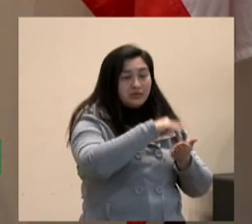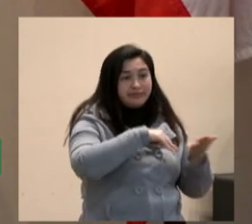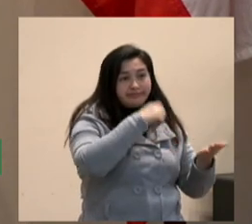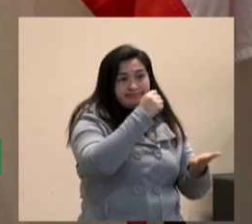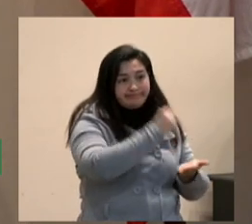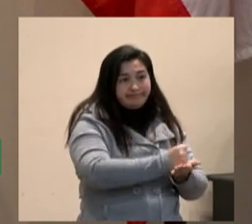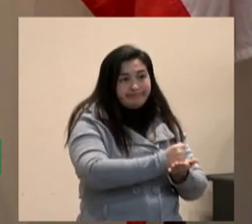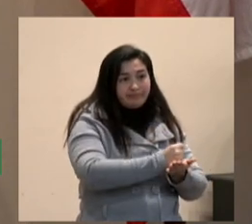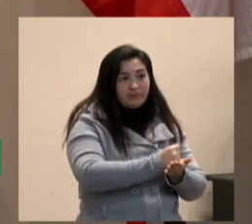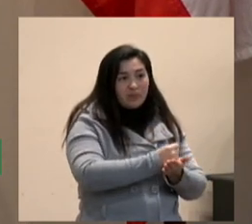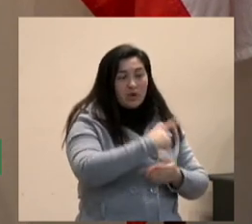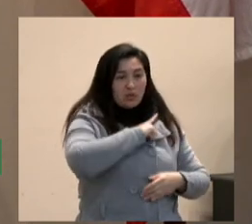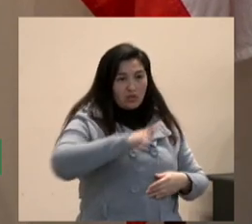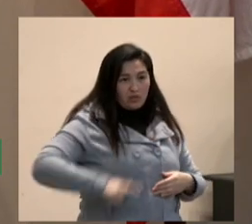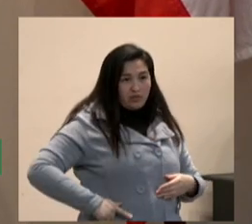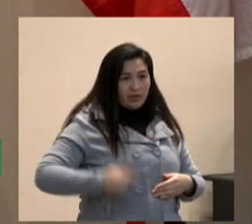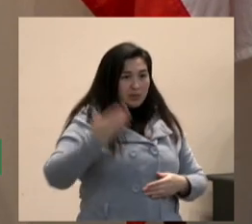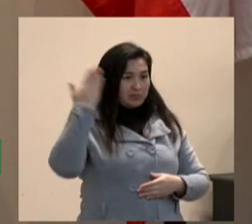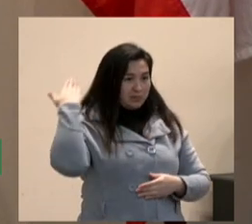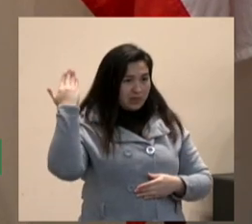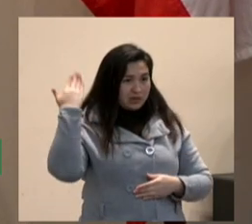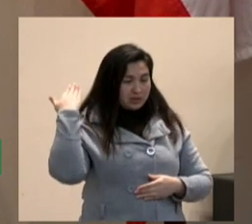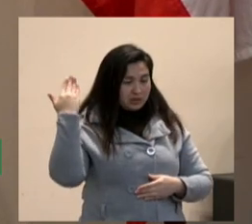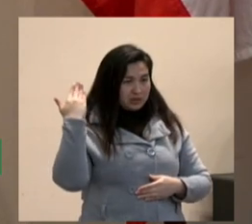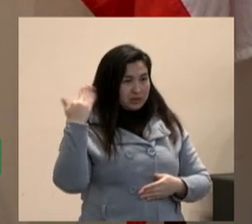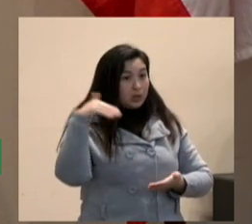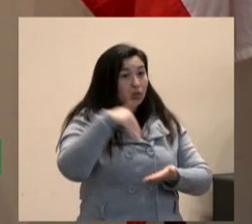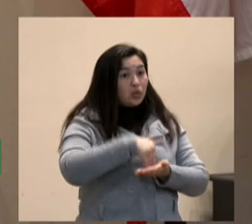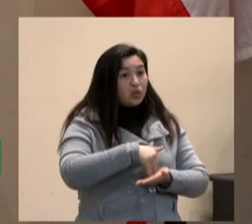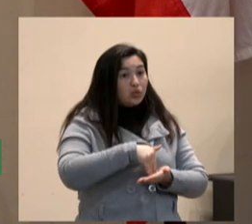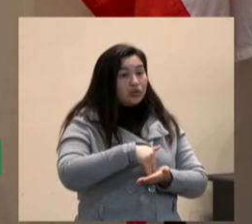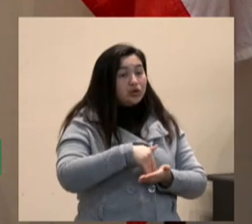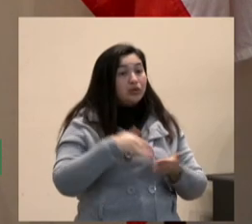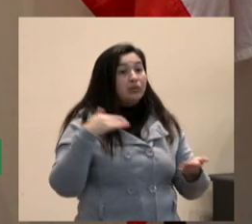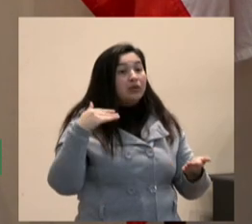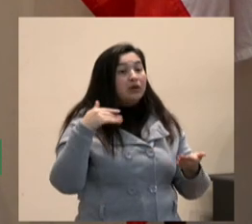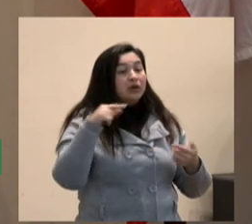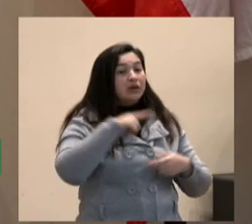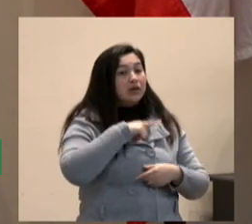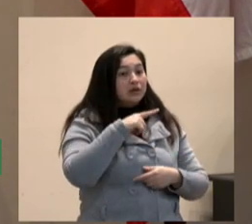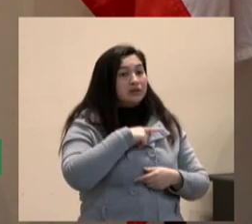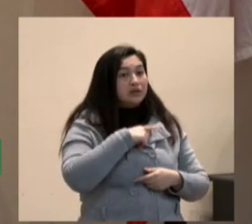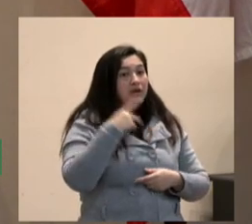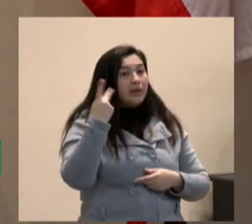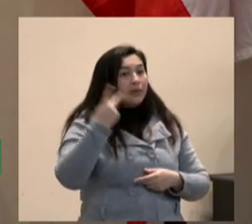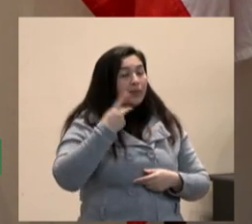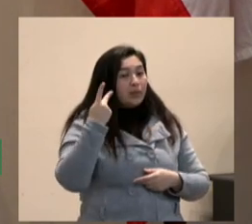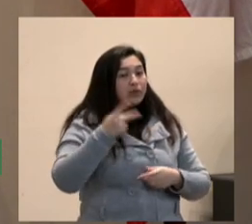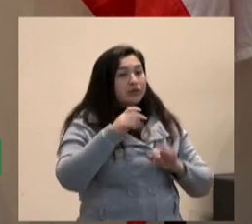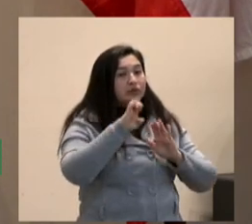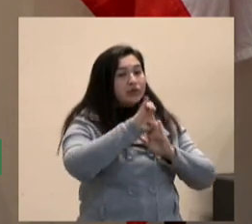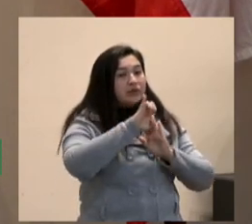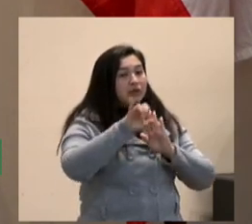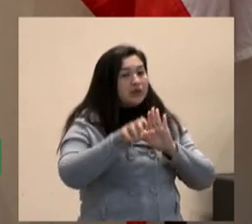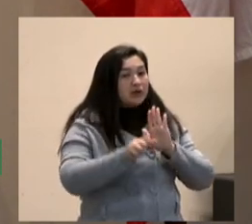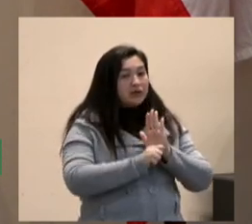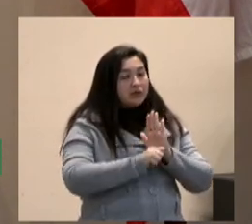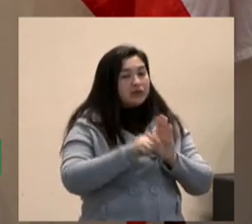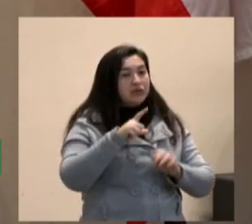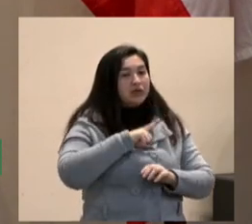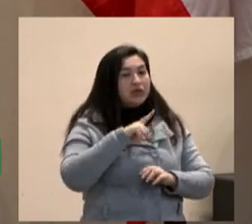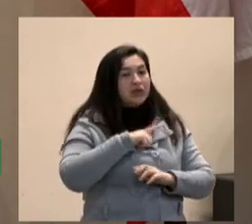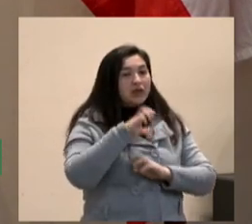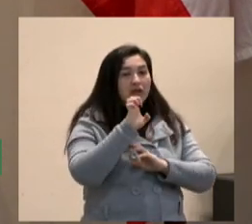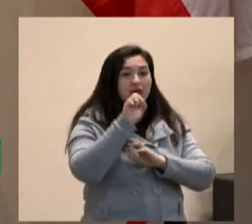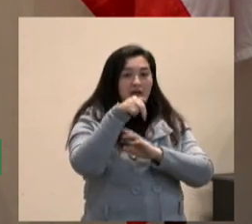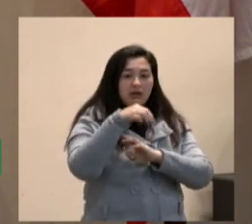anterior, que passou, a única política de EJA que nós tivemos nesse país foram as políticas de exames nacionais, os INSEJAS.